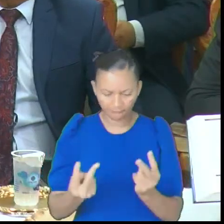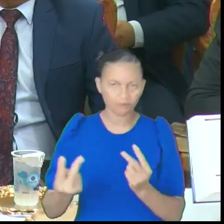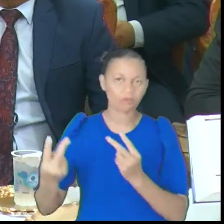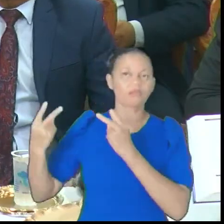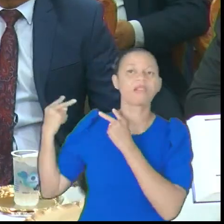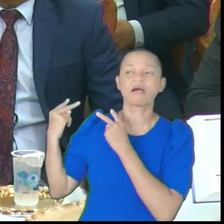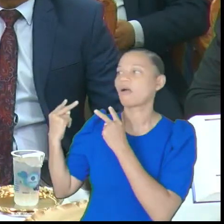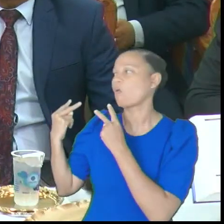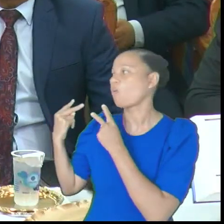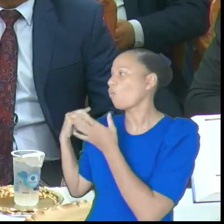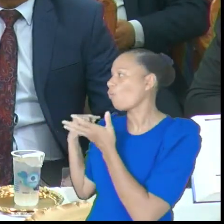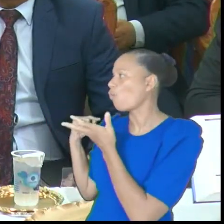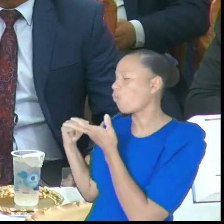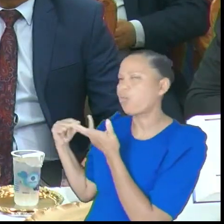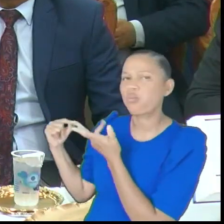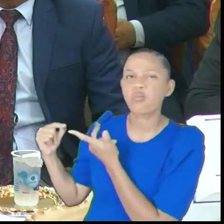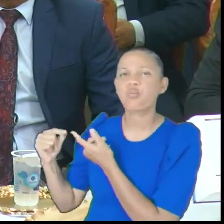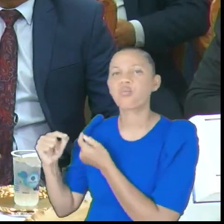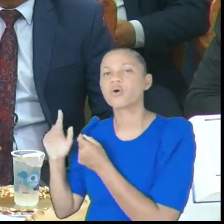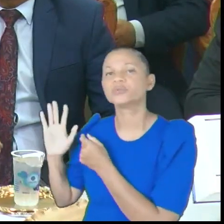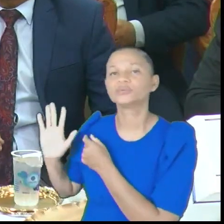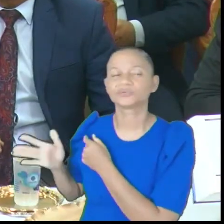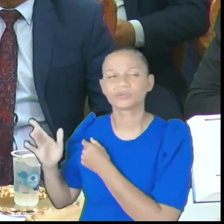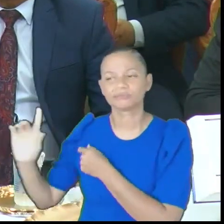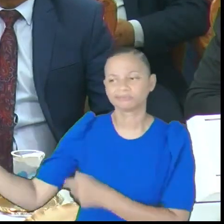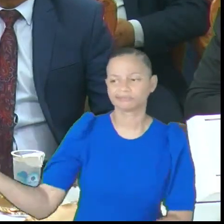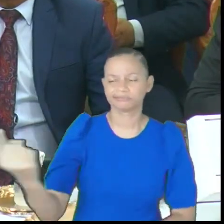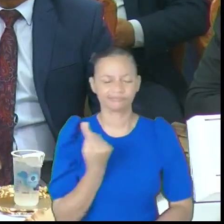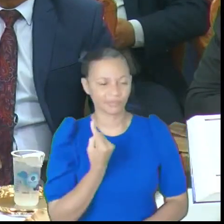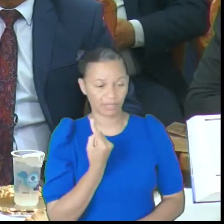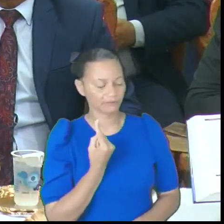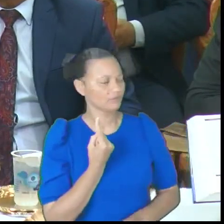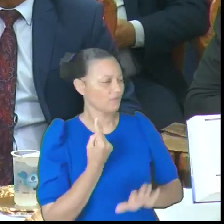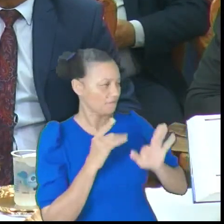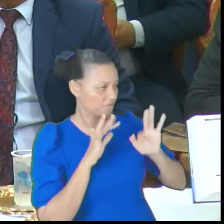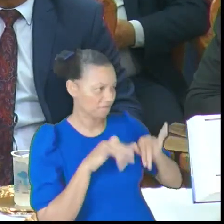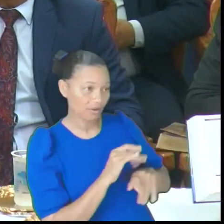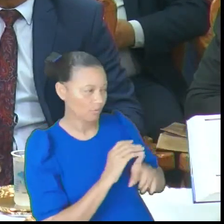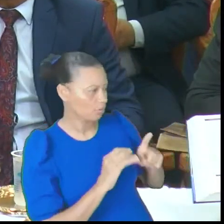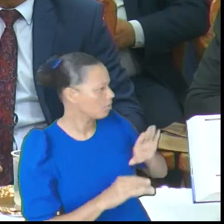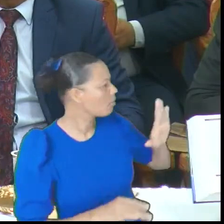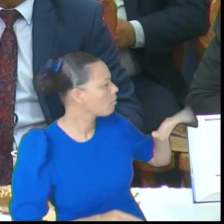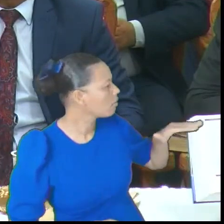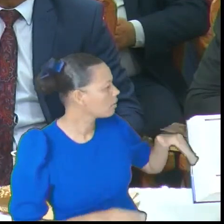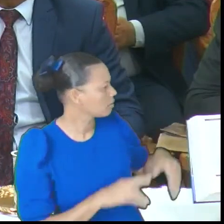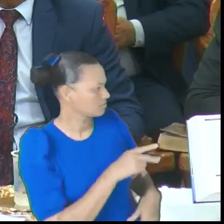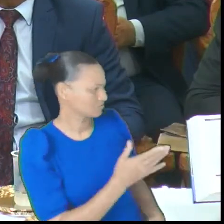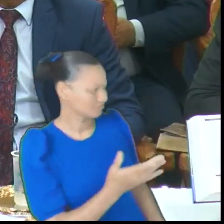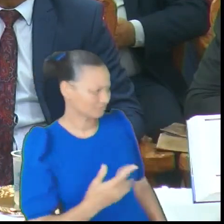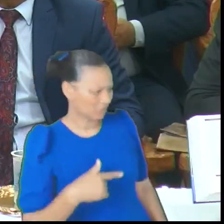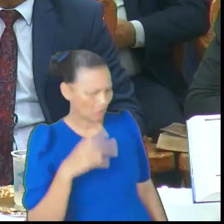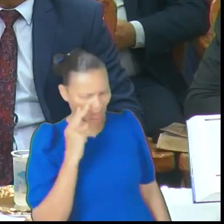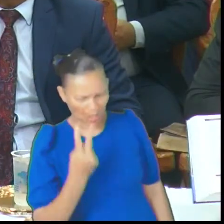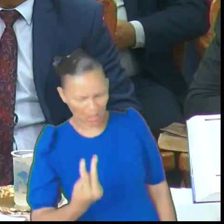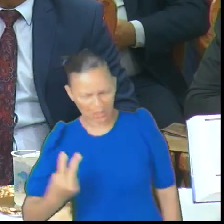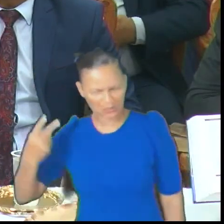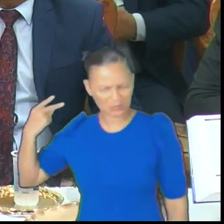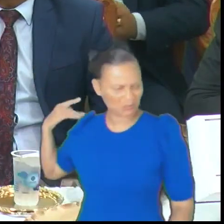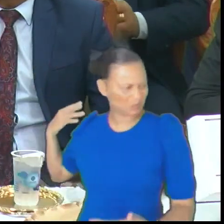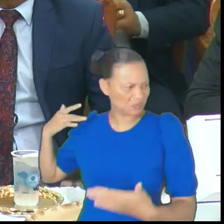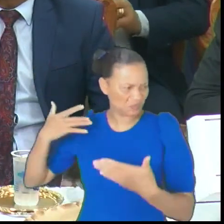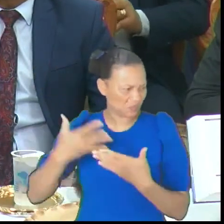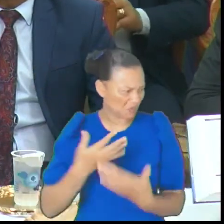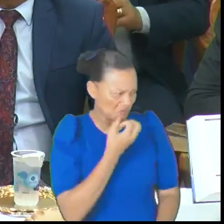trás e ver o que foi feito, alguém me abordou no final do culto e disse: irmão, esse negócio de olhar para o passado não é